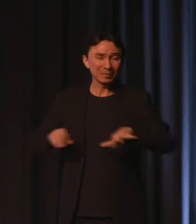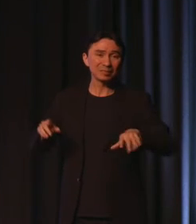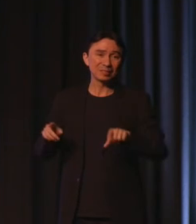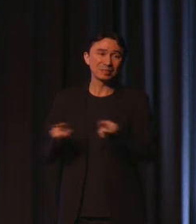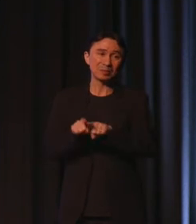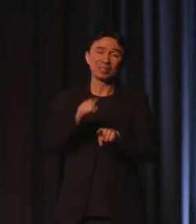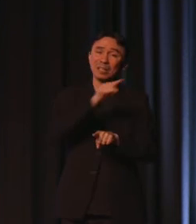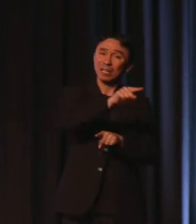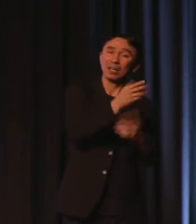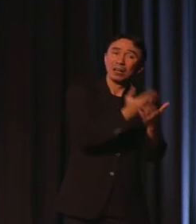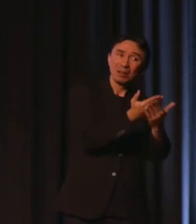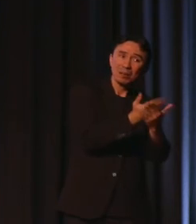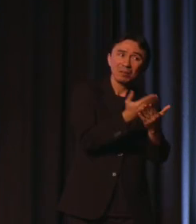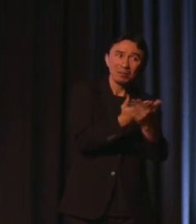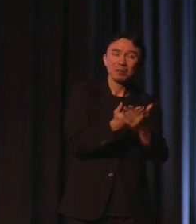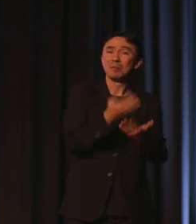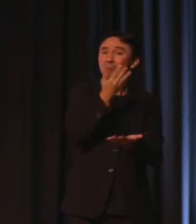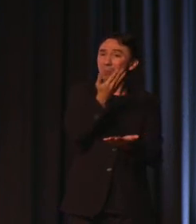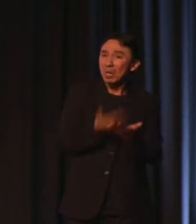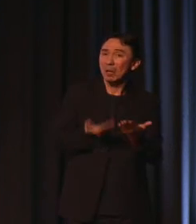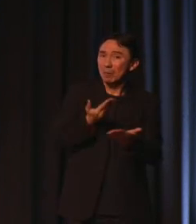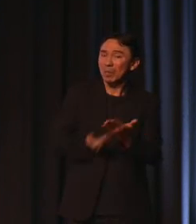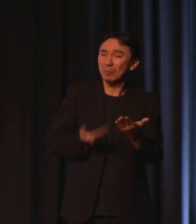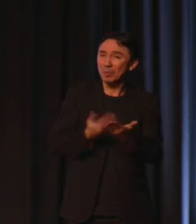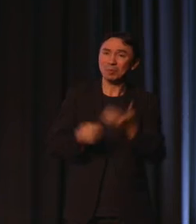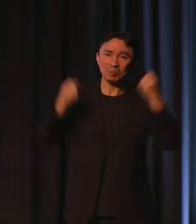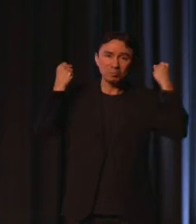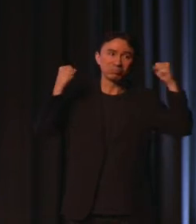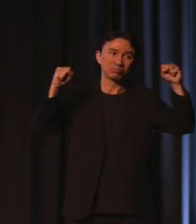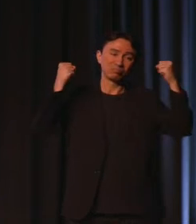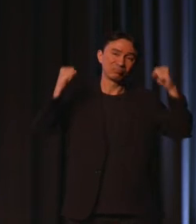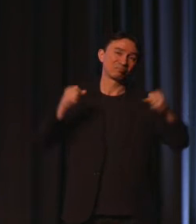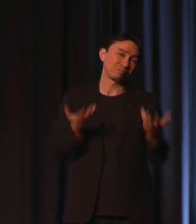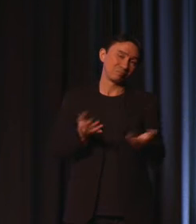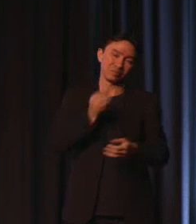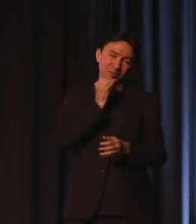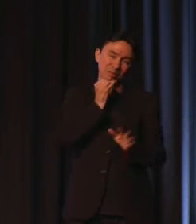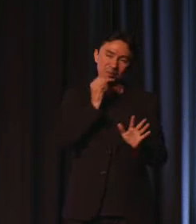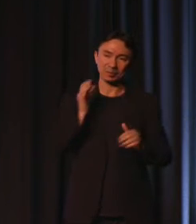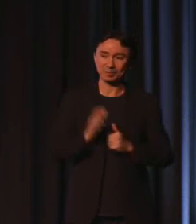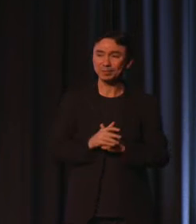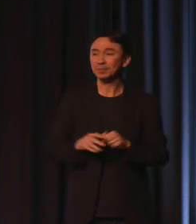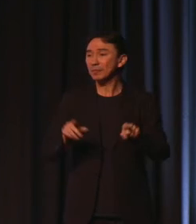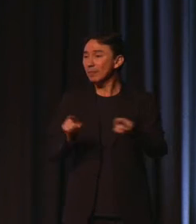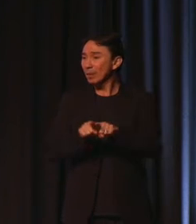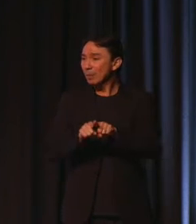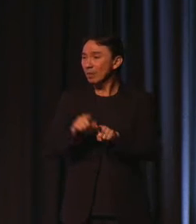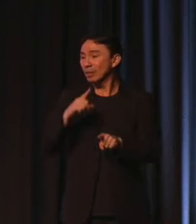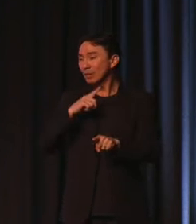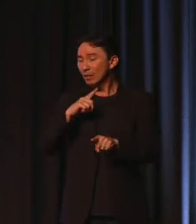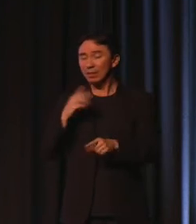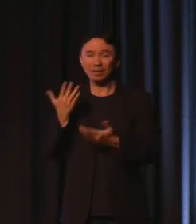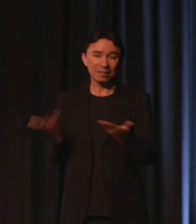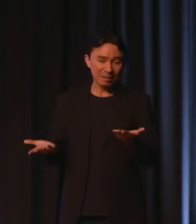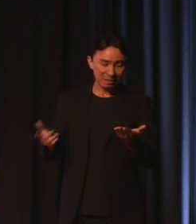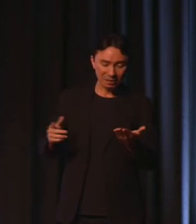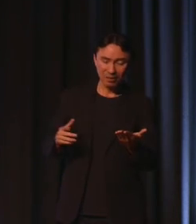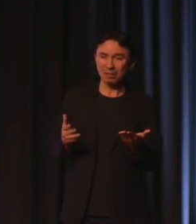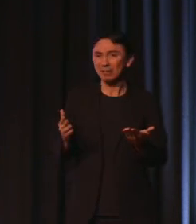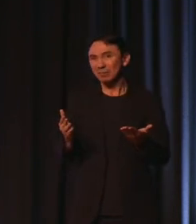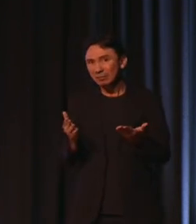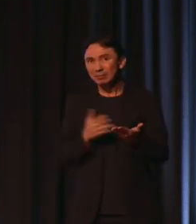educação física. Tá? Para o inibidor, a gente vê que essa característica também é parecida e o nível de satisfação também chega a